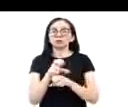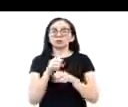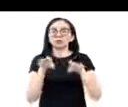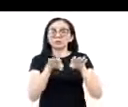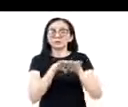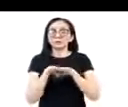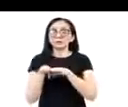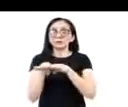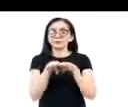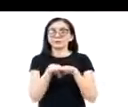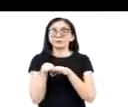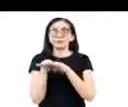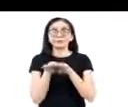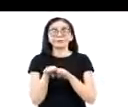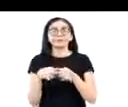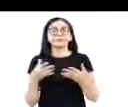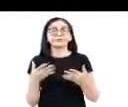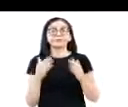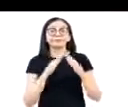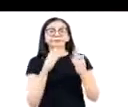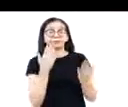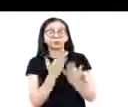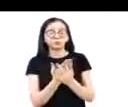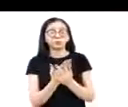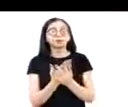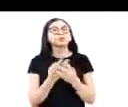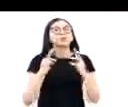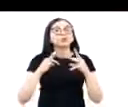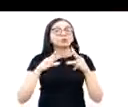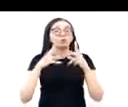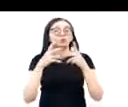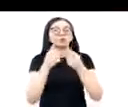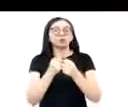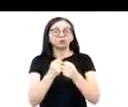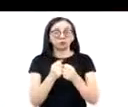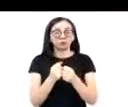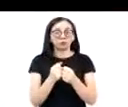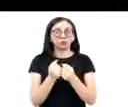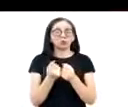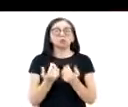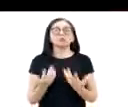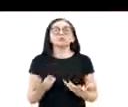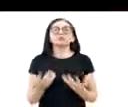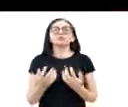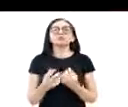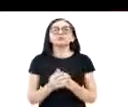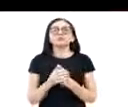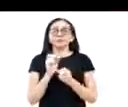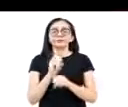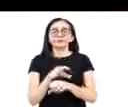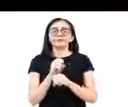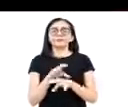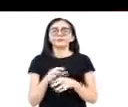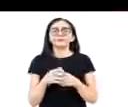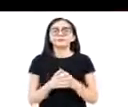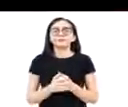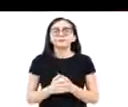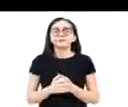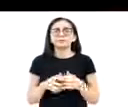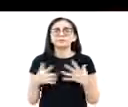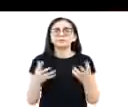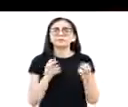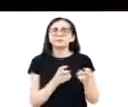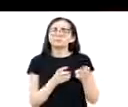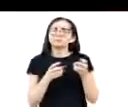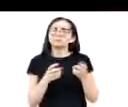né? Dessa escola para todos, desse processo prioritário de educação. E quando